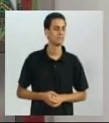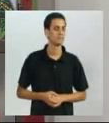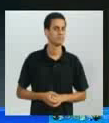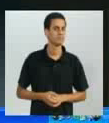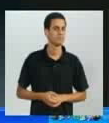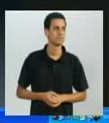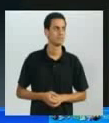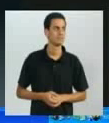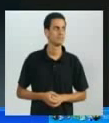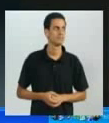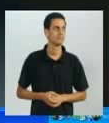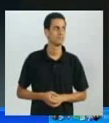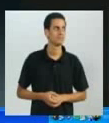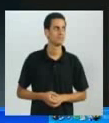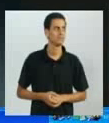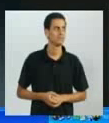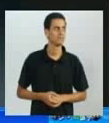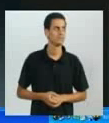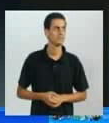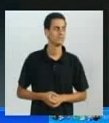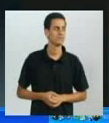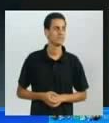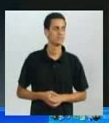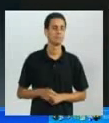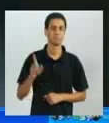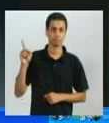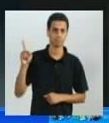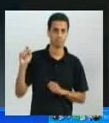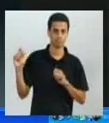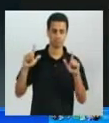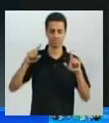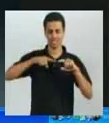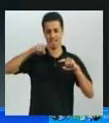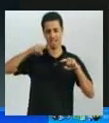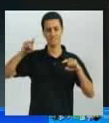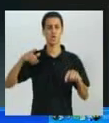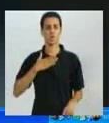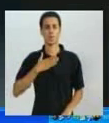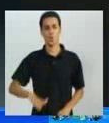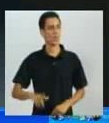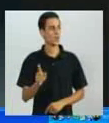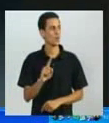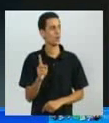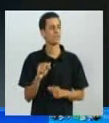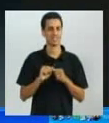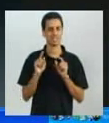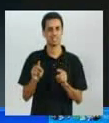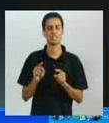A última tela, por favor, aquela do gráfico. Isso, senhores. Não gosto de fazer isso, mas aqui está, senhoras e